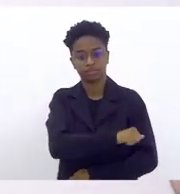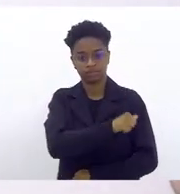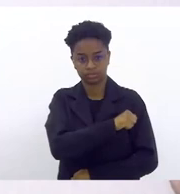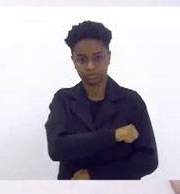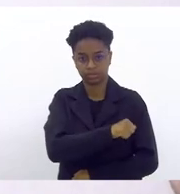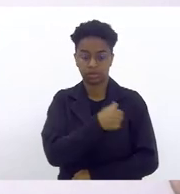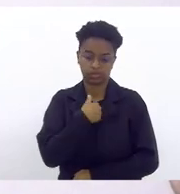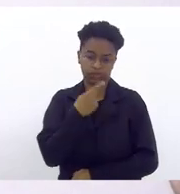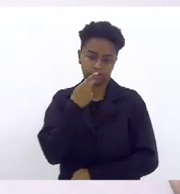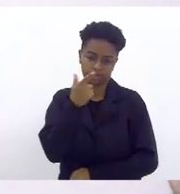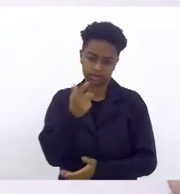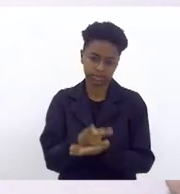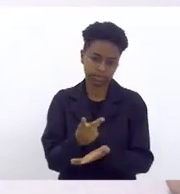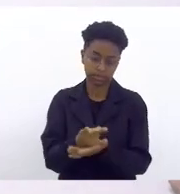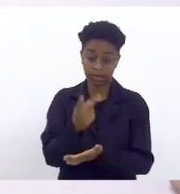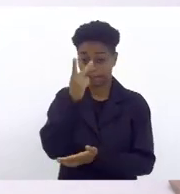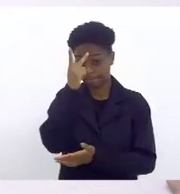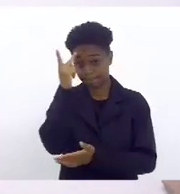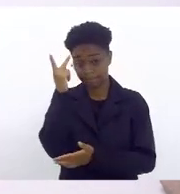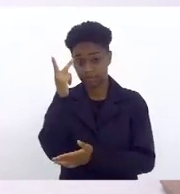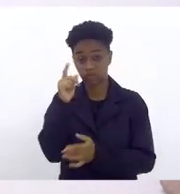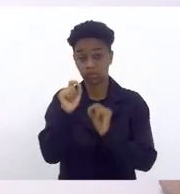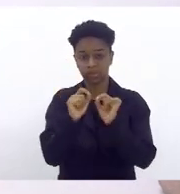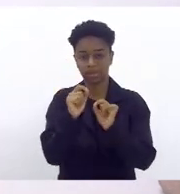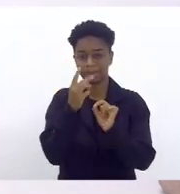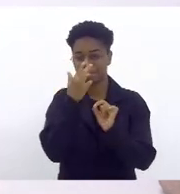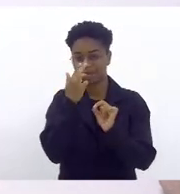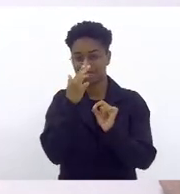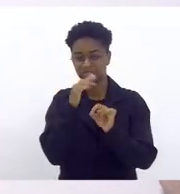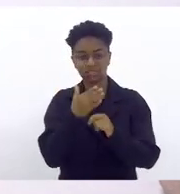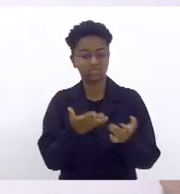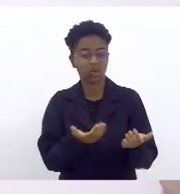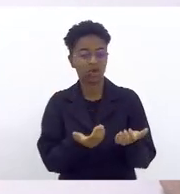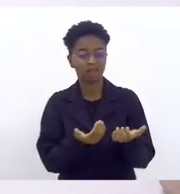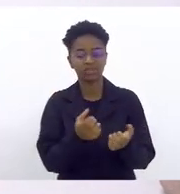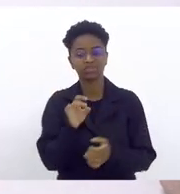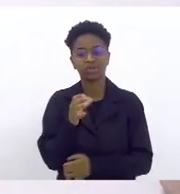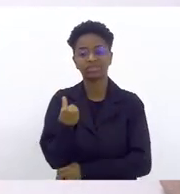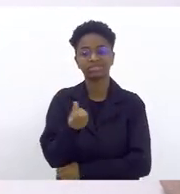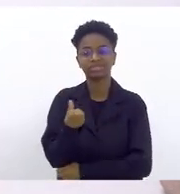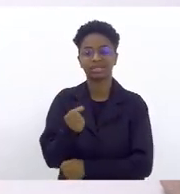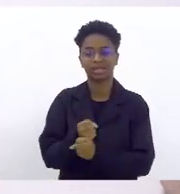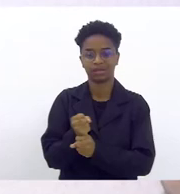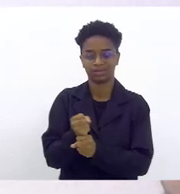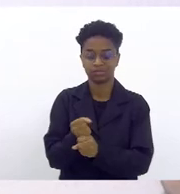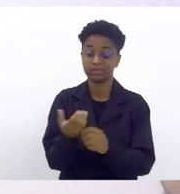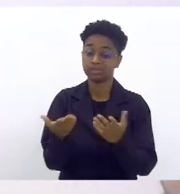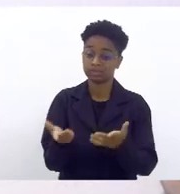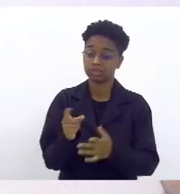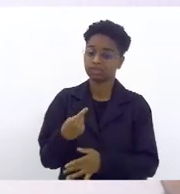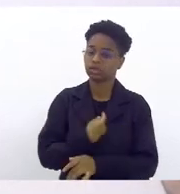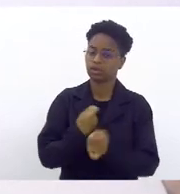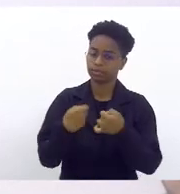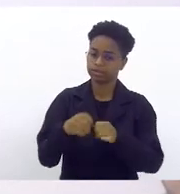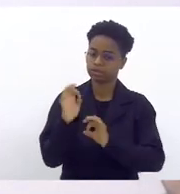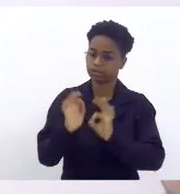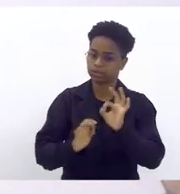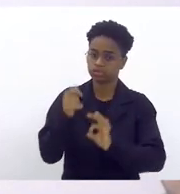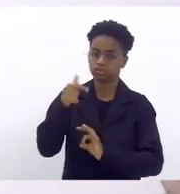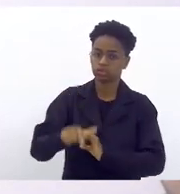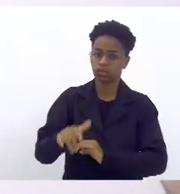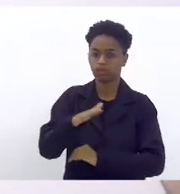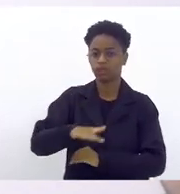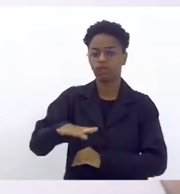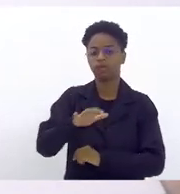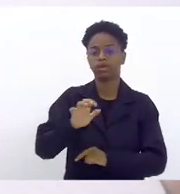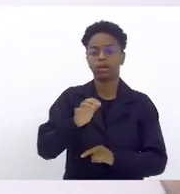né é o funcionário caçulinha da cordinha tem 66 anos então a gente vai precisar reestruturar o setor público